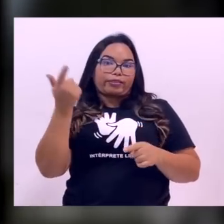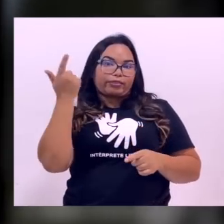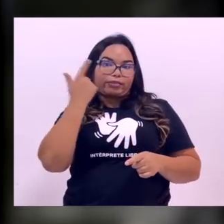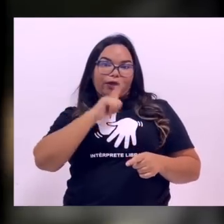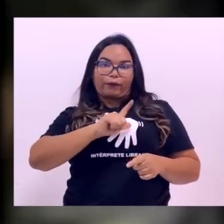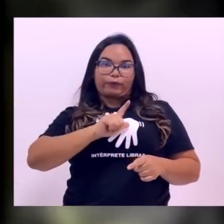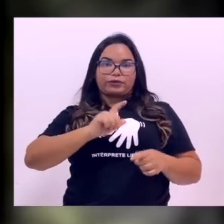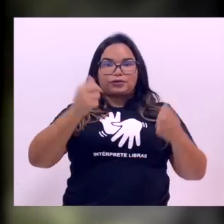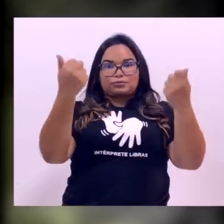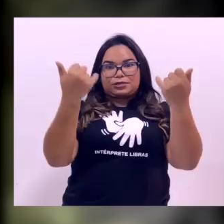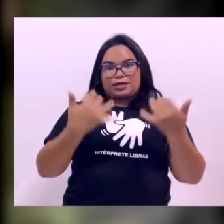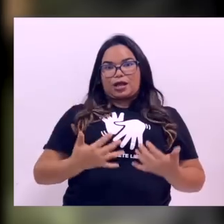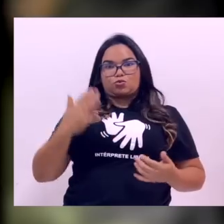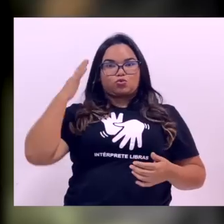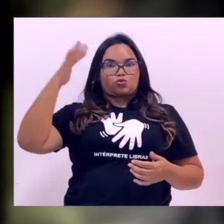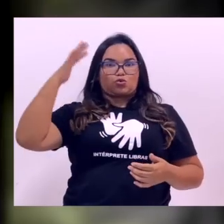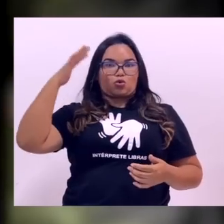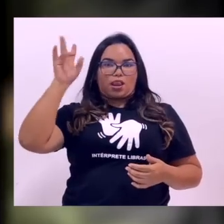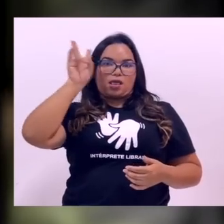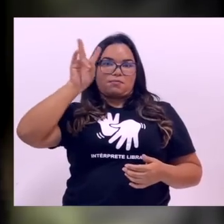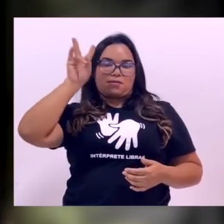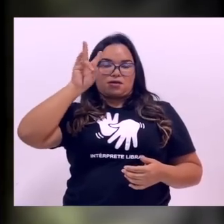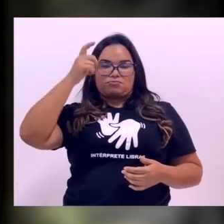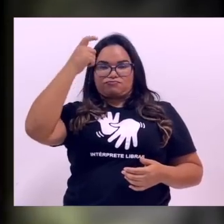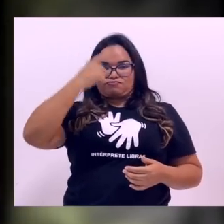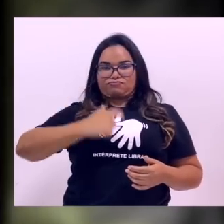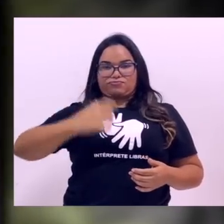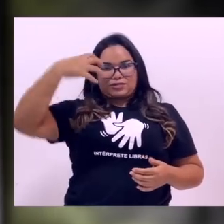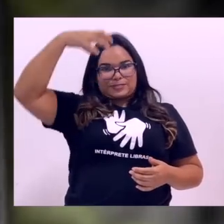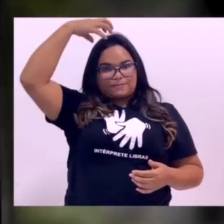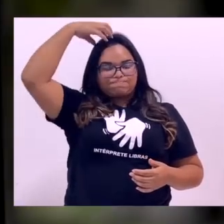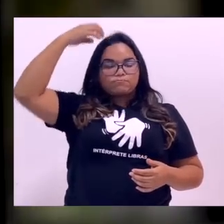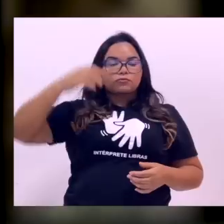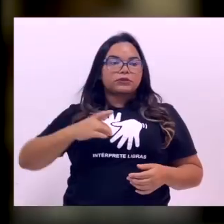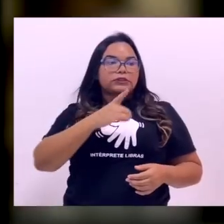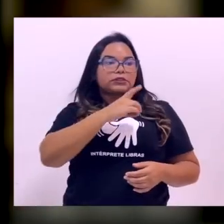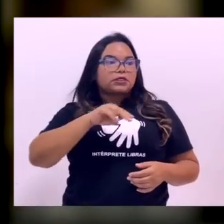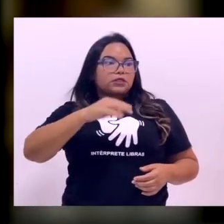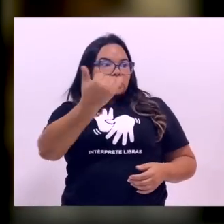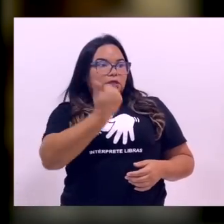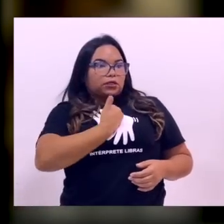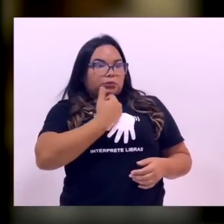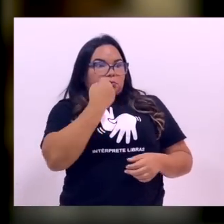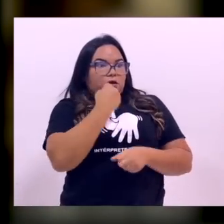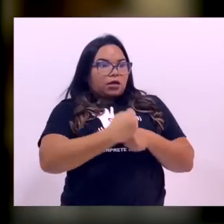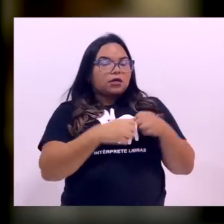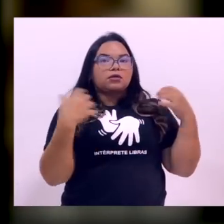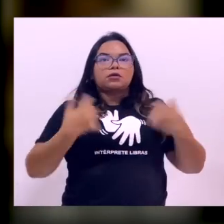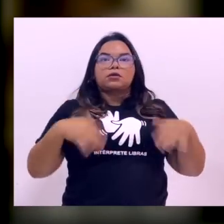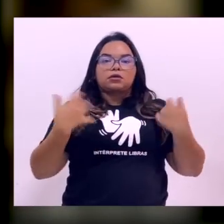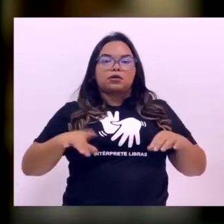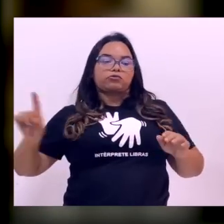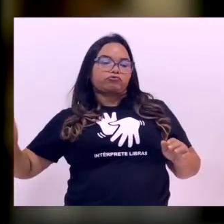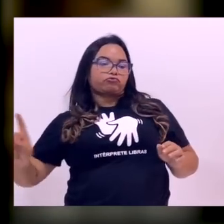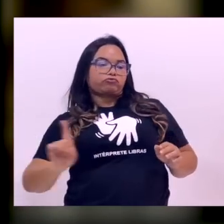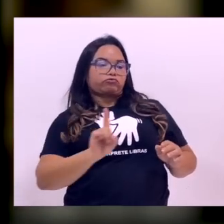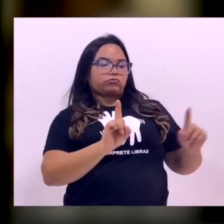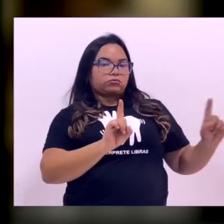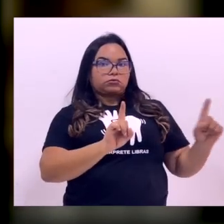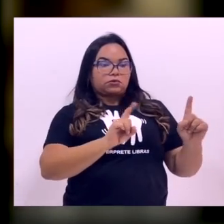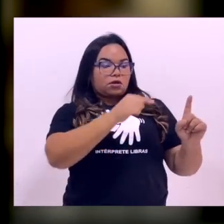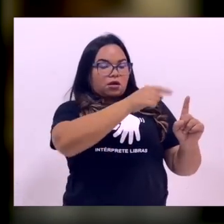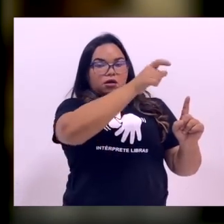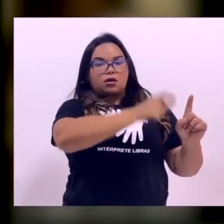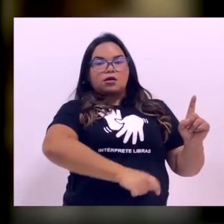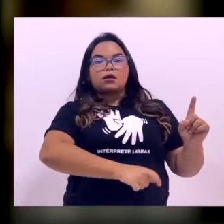não podiam responder ao sonho. Quando Daniel percebeu que todos seriam executados, ele foi até Ariel, o guarda do rei,